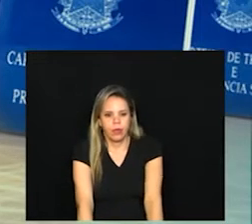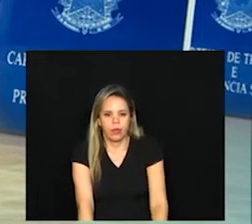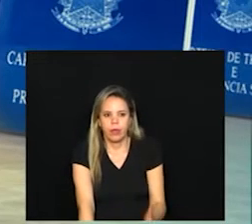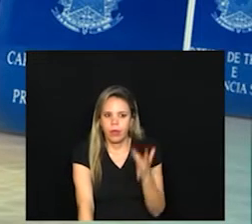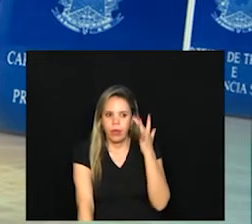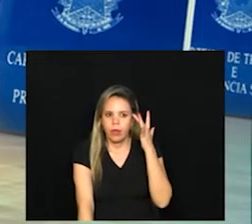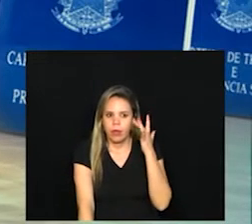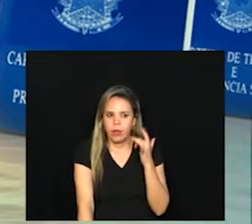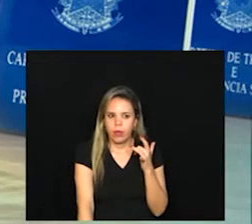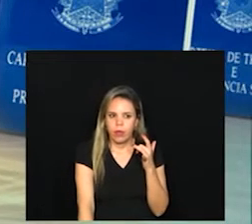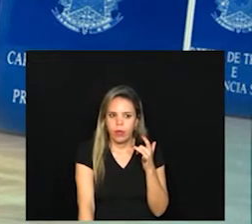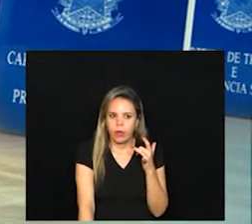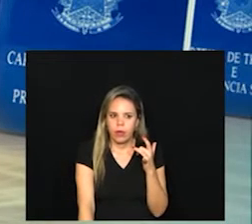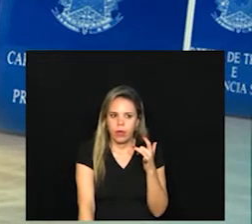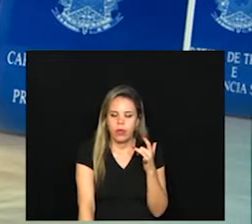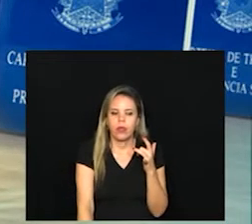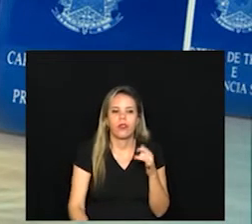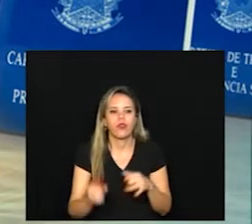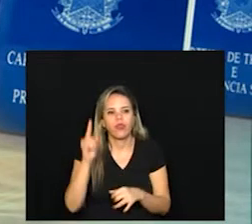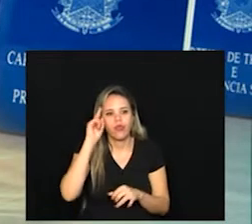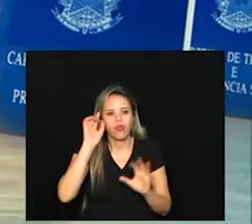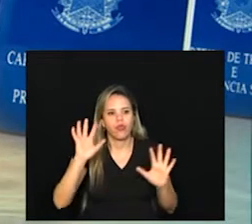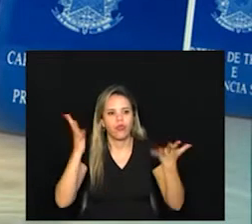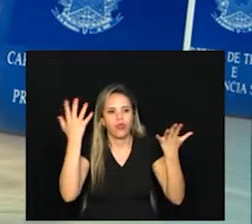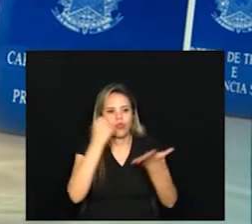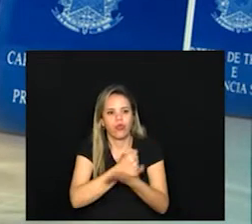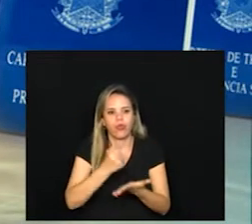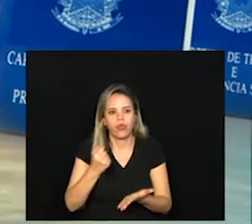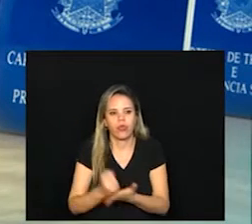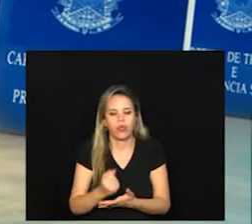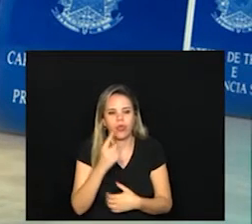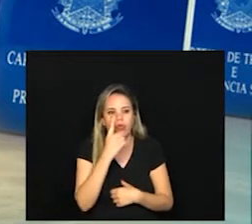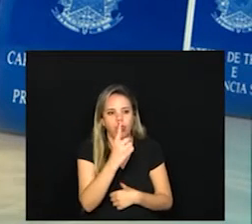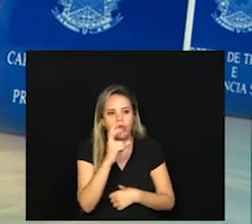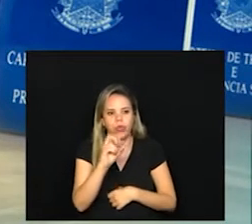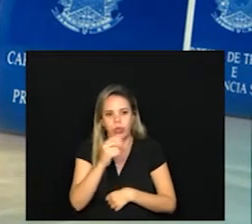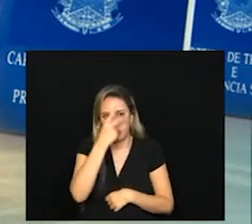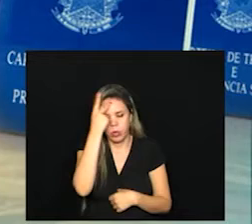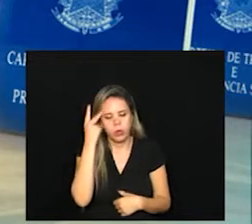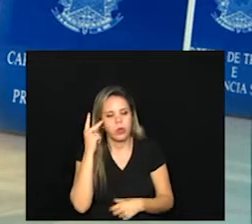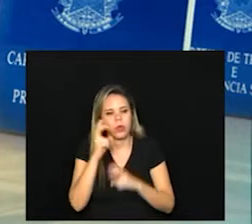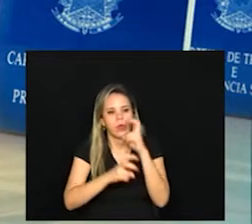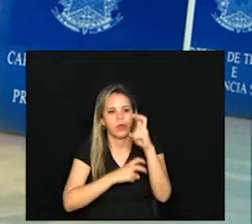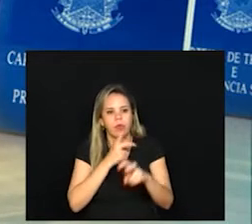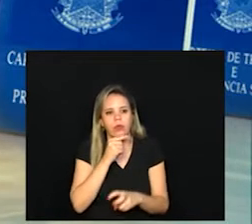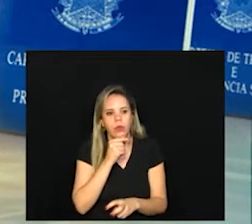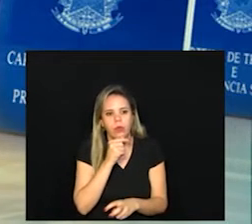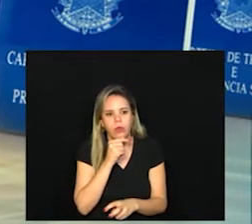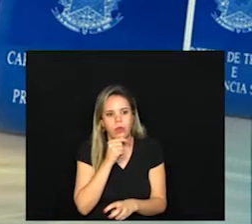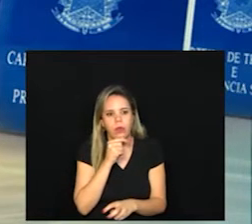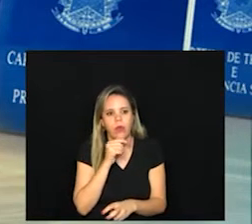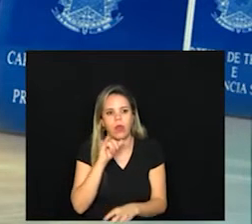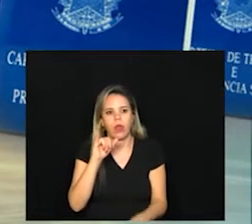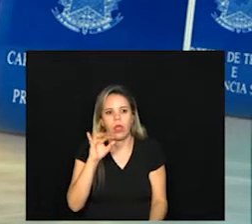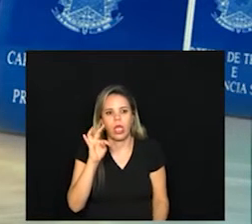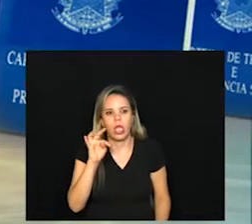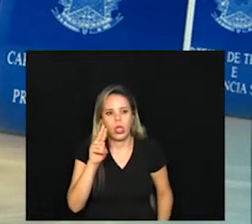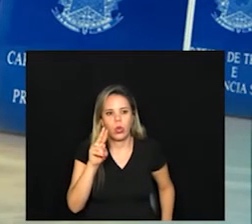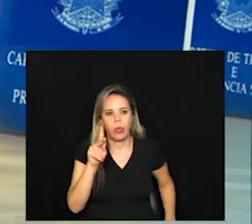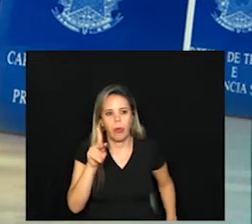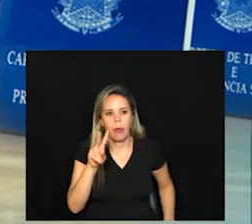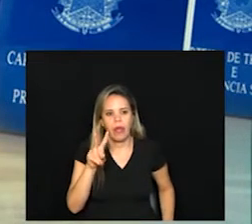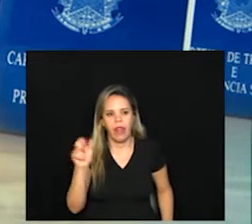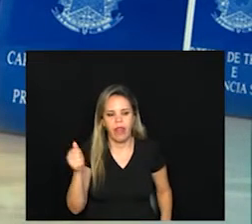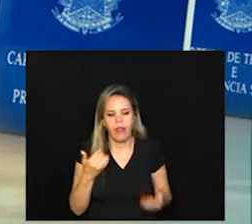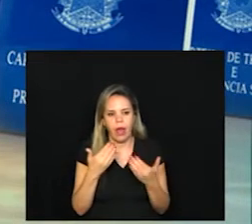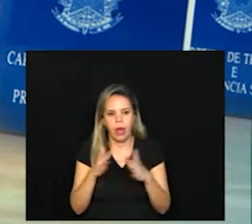será realizado o Job Day, evento para contratação de 150 pessoas para o Parque Aquático de Itupeva, que irá reabrir em